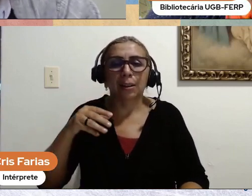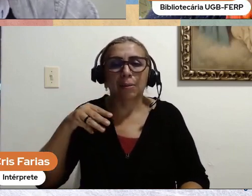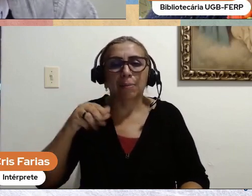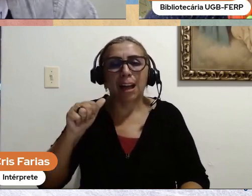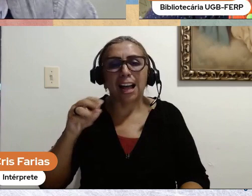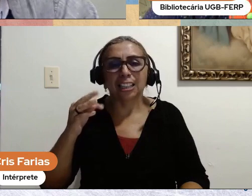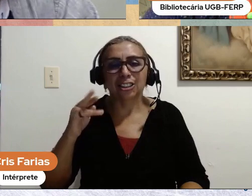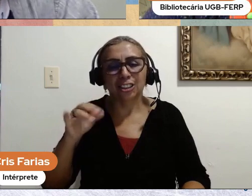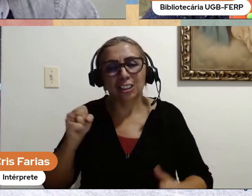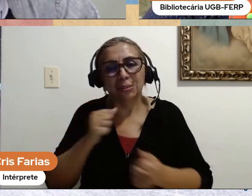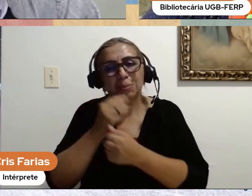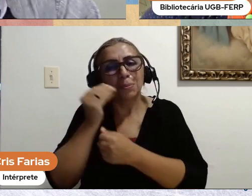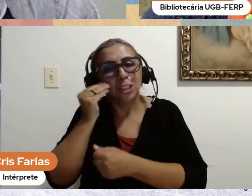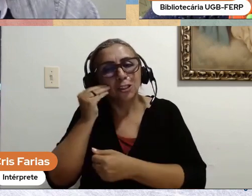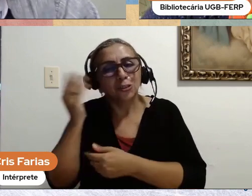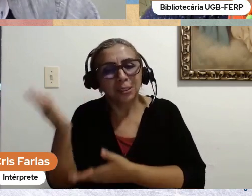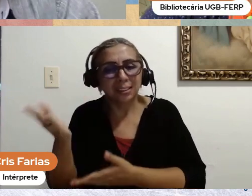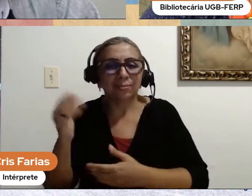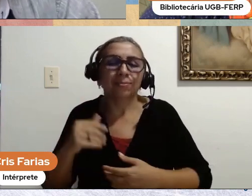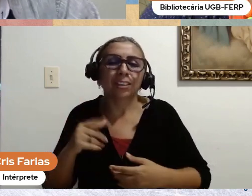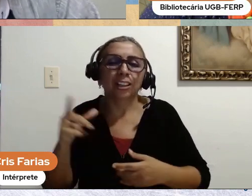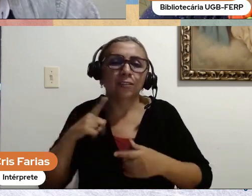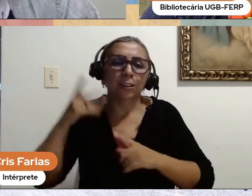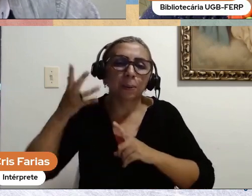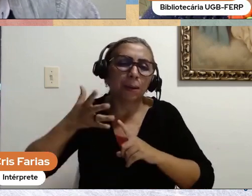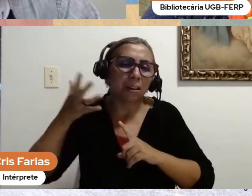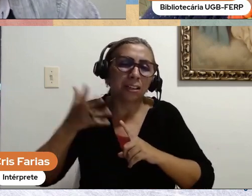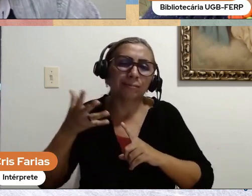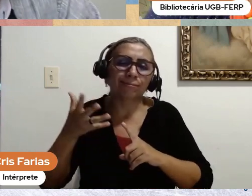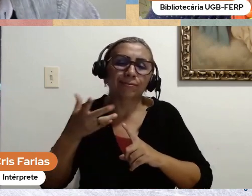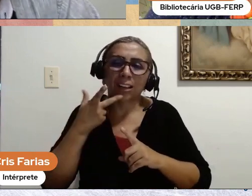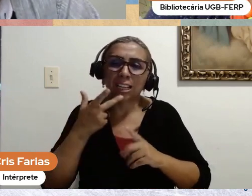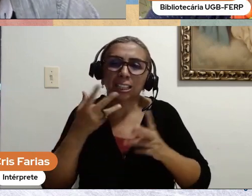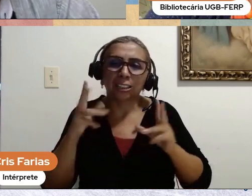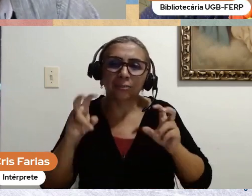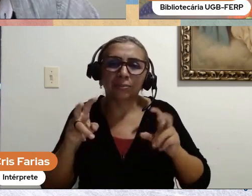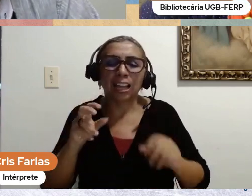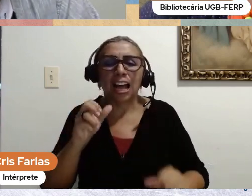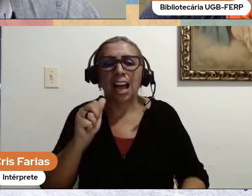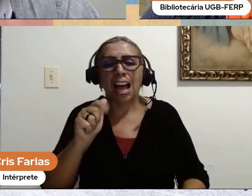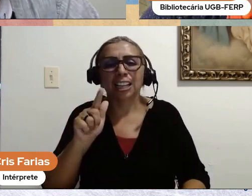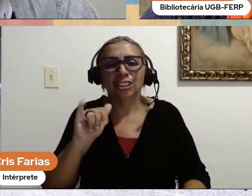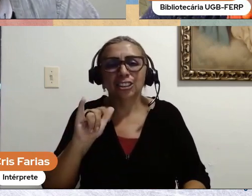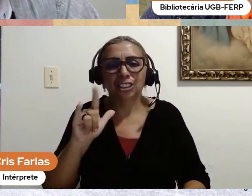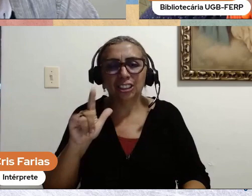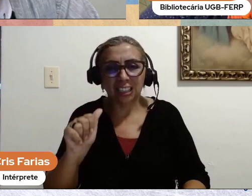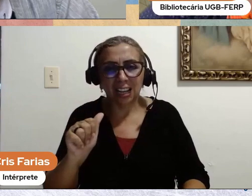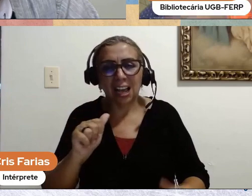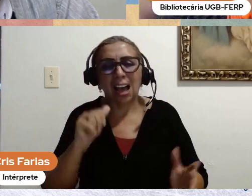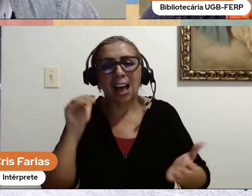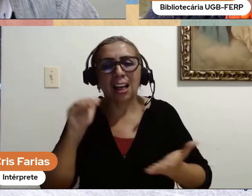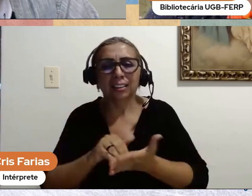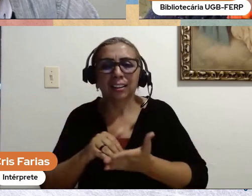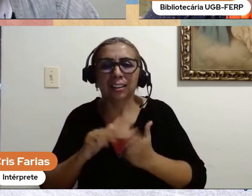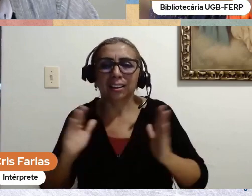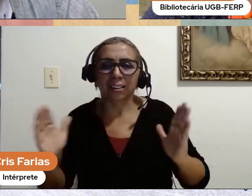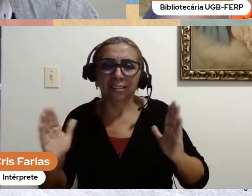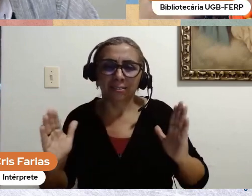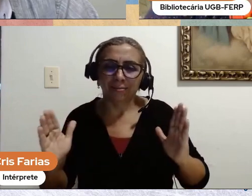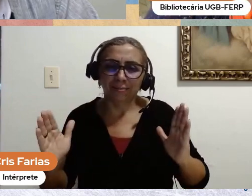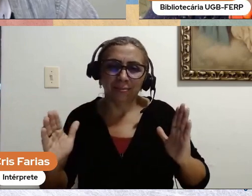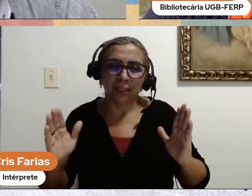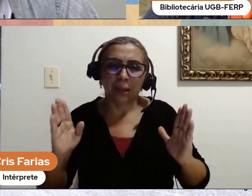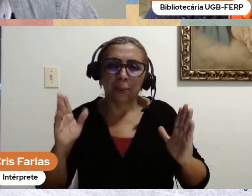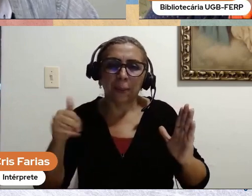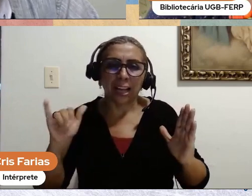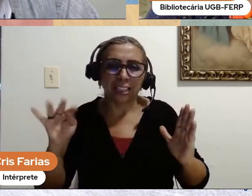para ele, ele fez uma palestra falando isso, né, da argila até os bytes. E